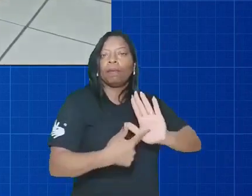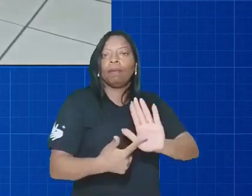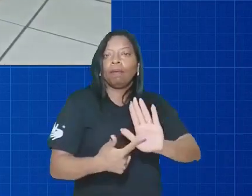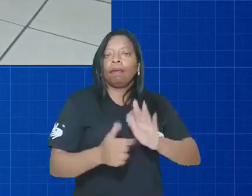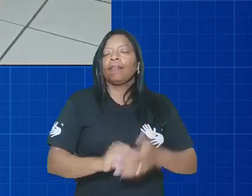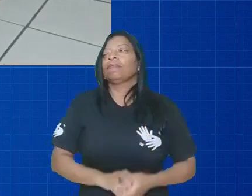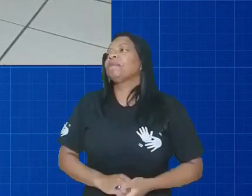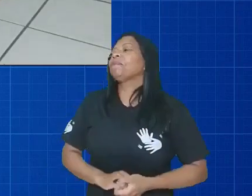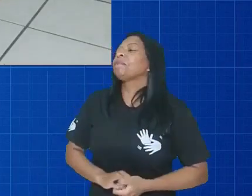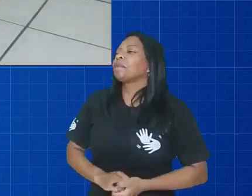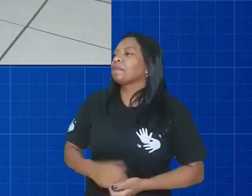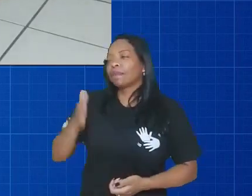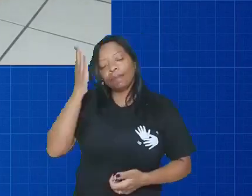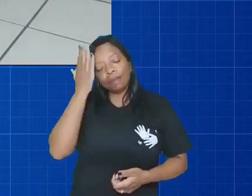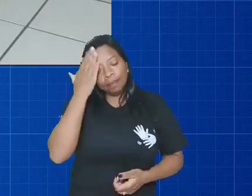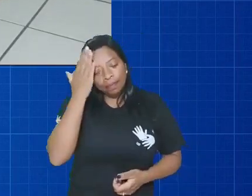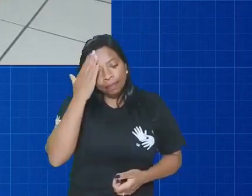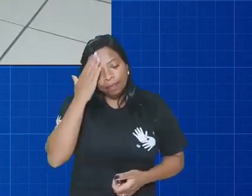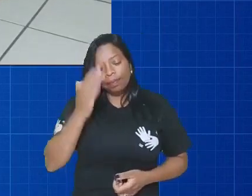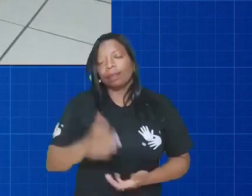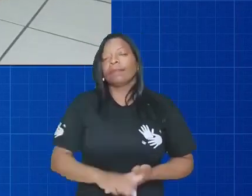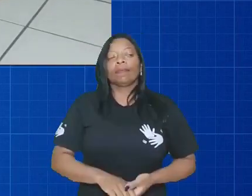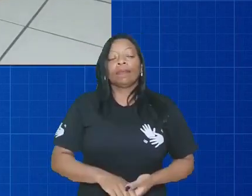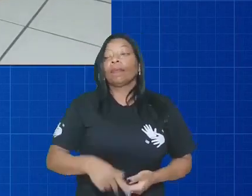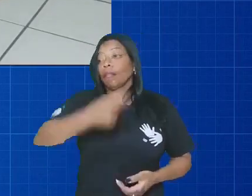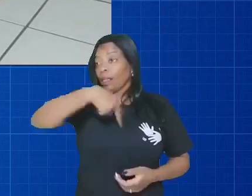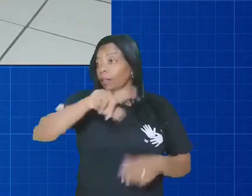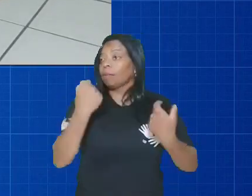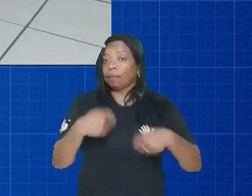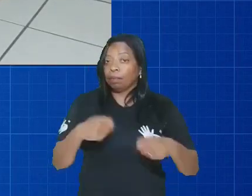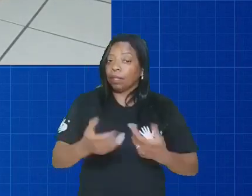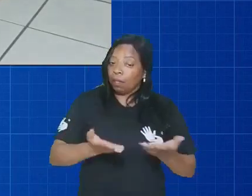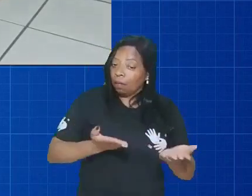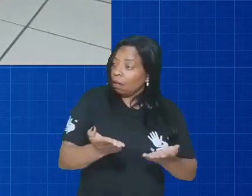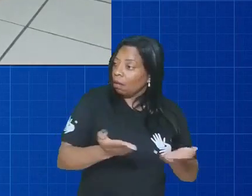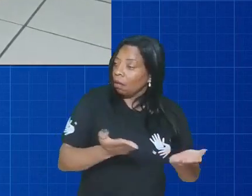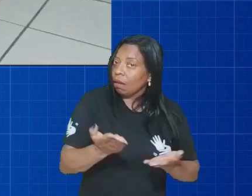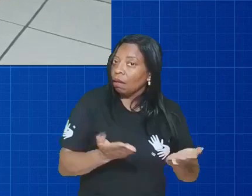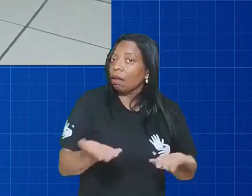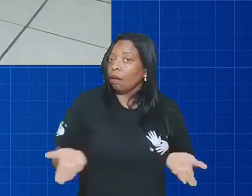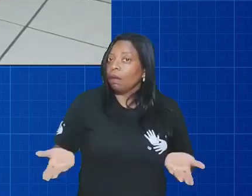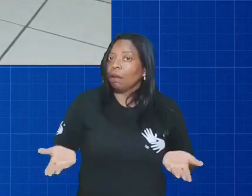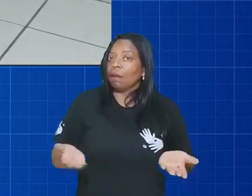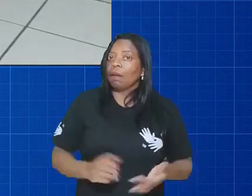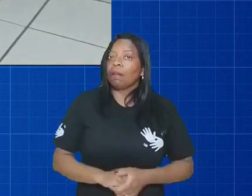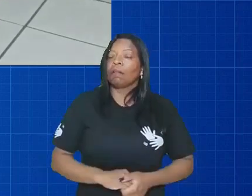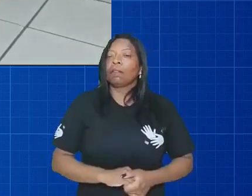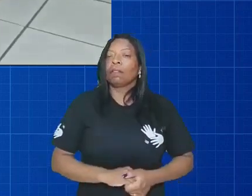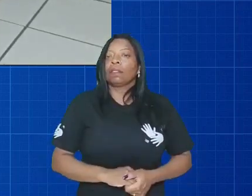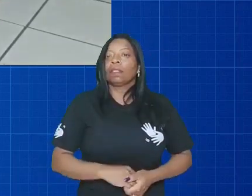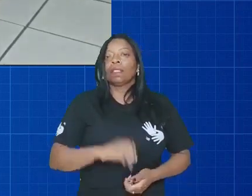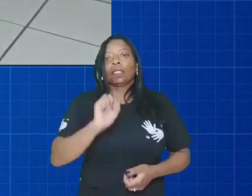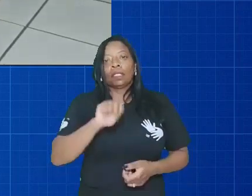atenção da saúde, com profissionais em acompanhamento, né, Priscila? E para os outros casos, Priscila, quando a gente pensa em